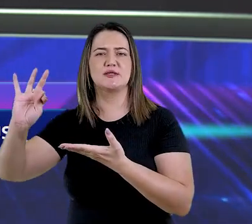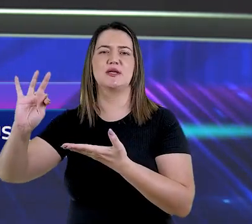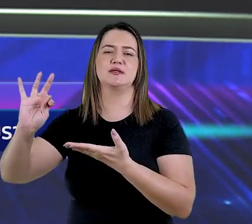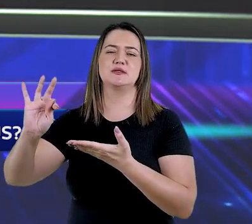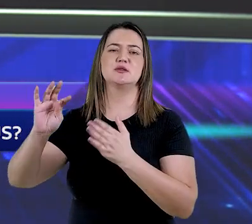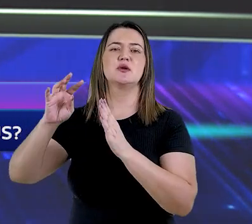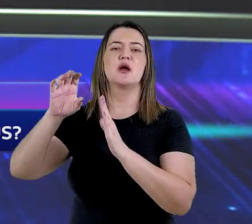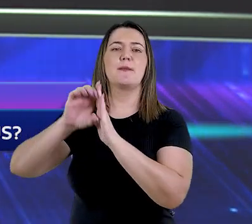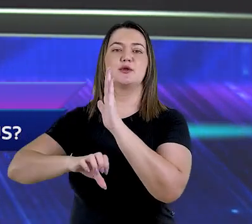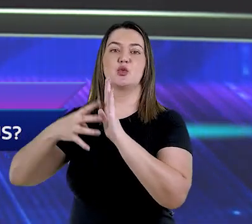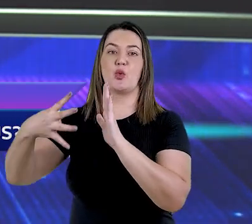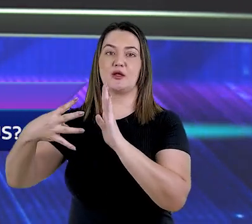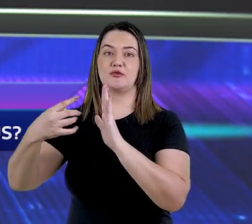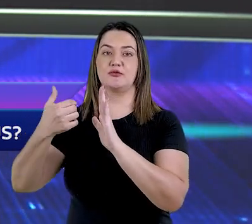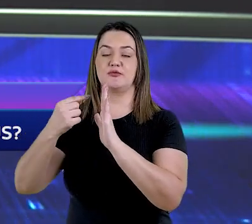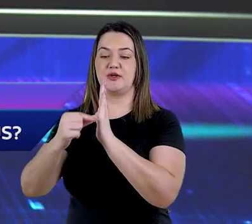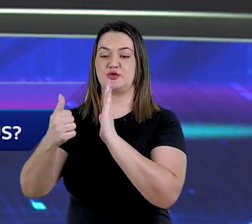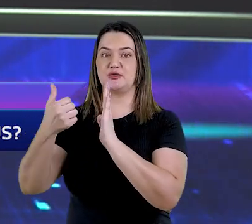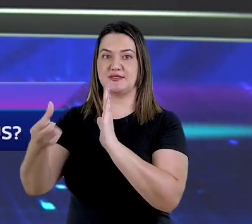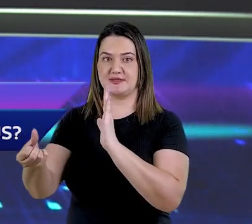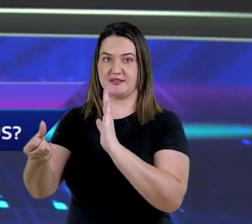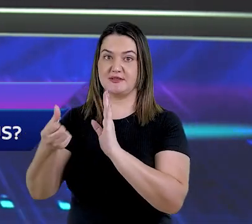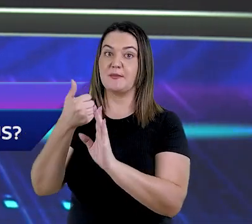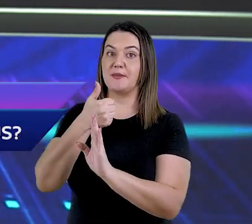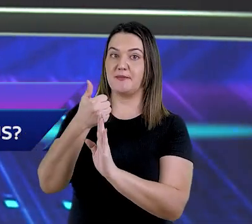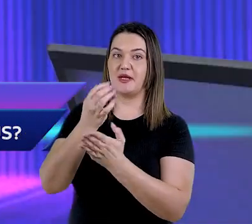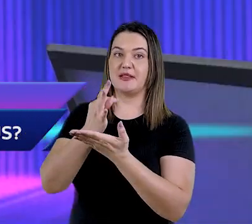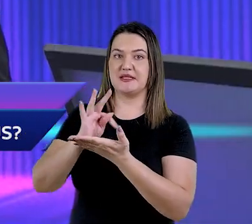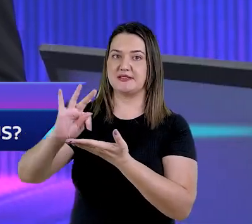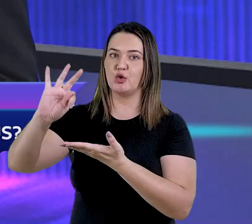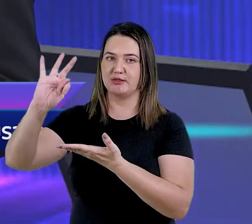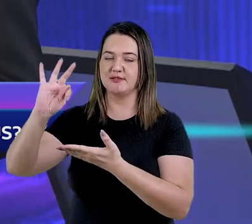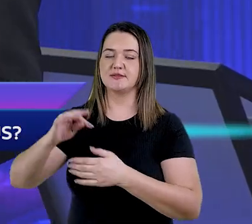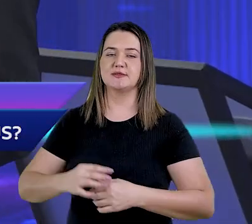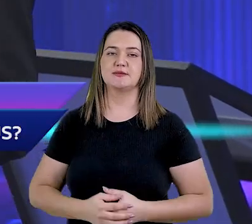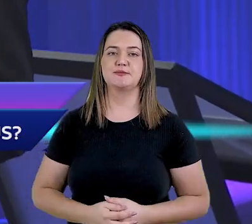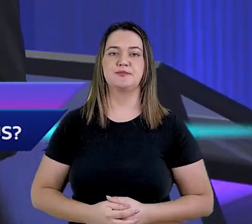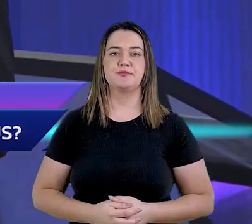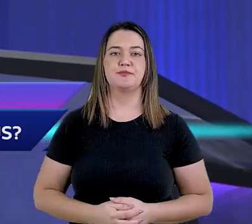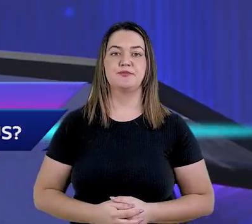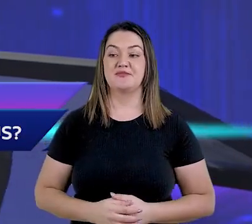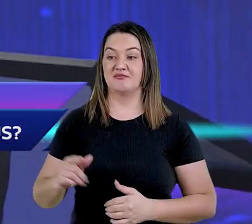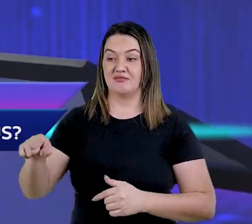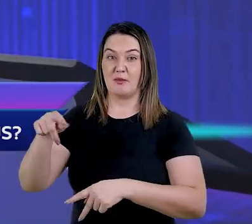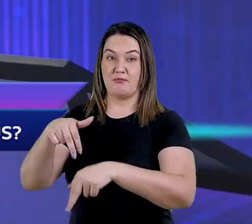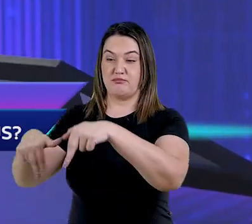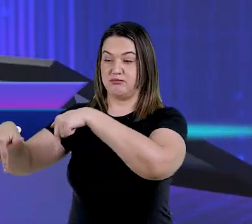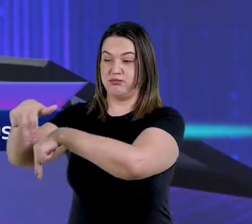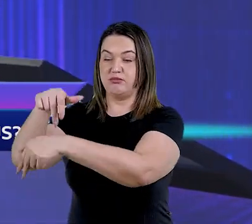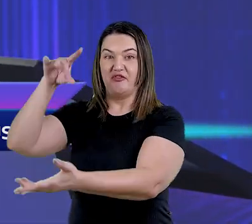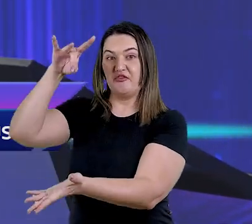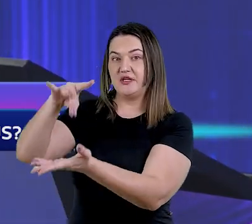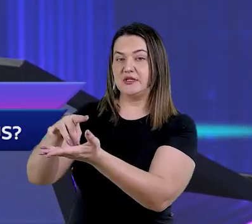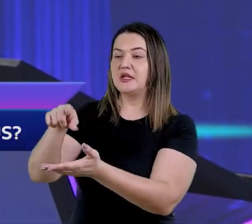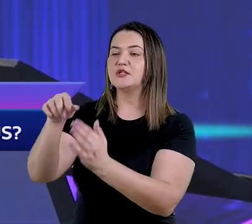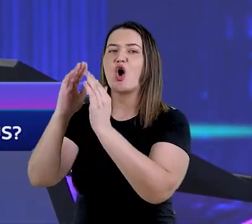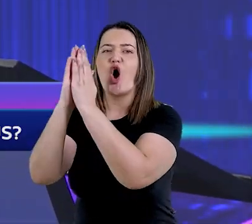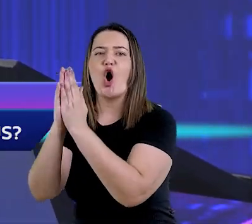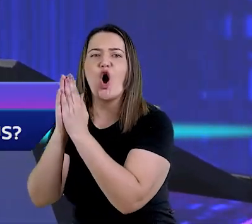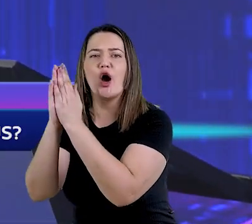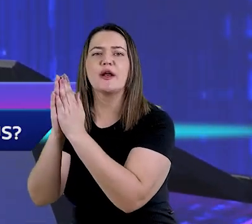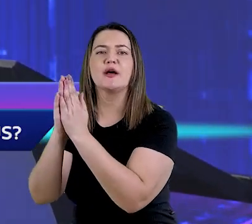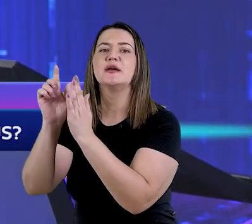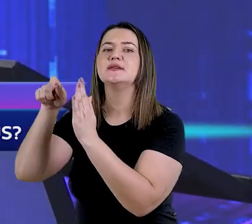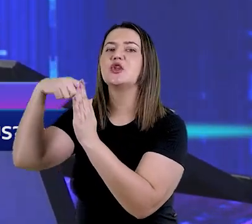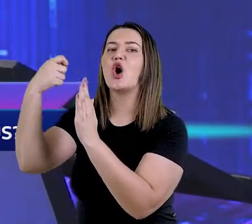Tessalonicenses 4, 16, até o verso 18. A igreja verdadeira é aquela que ora a Deus em nome de